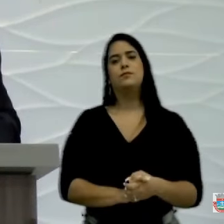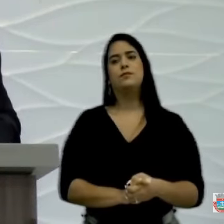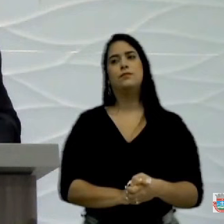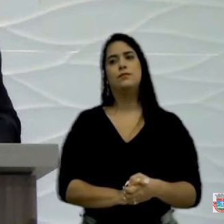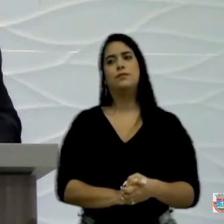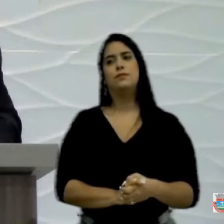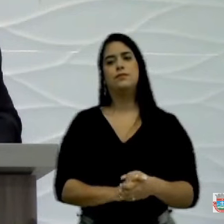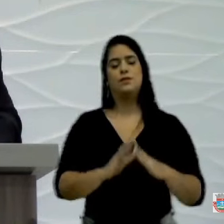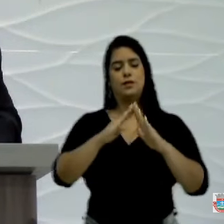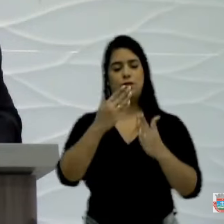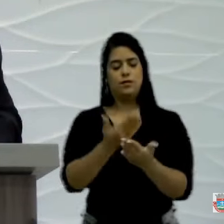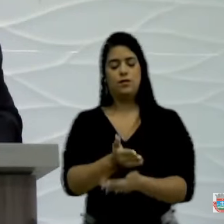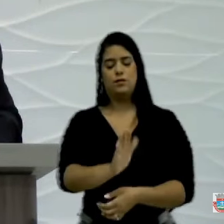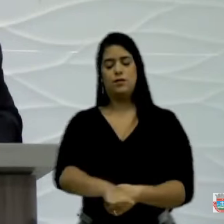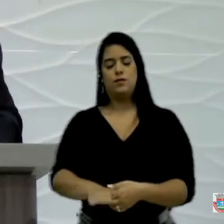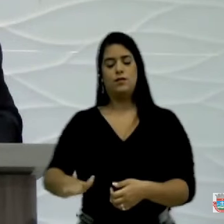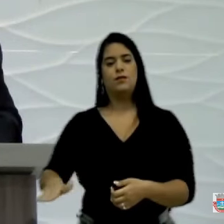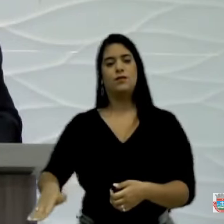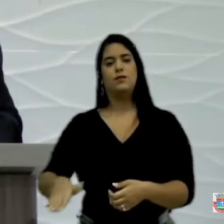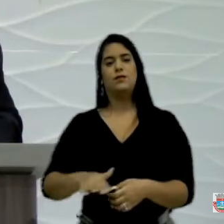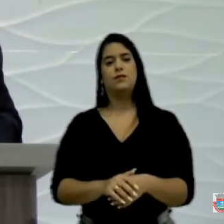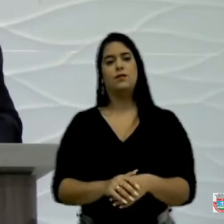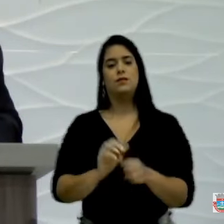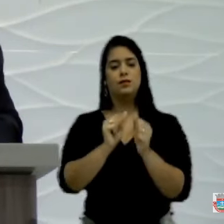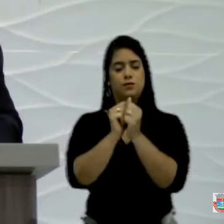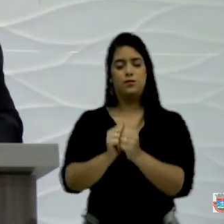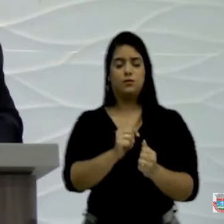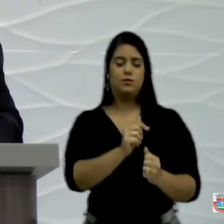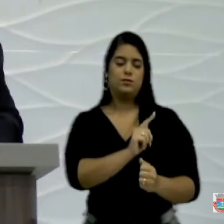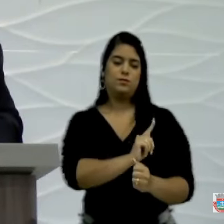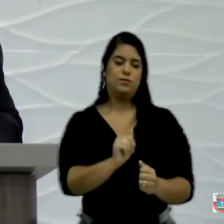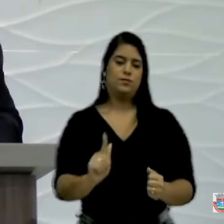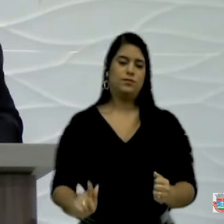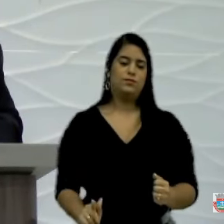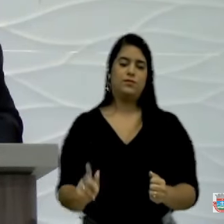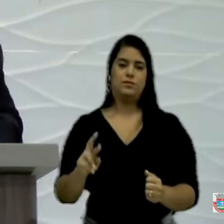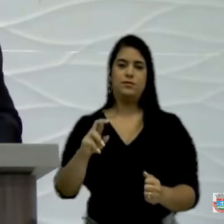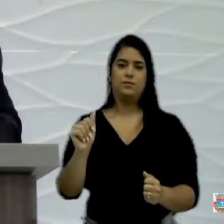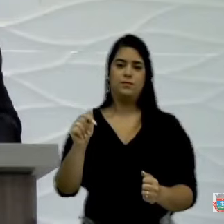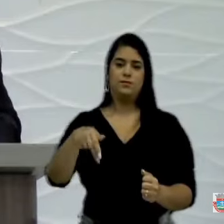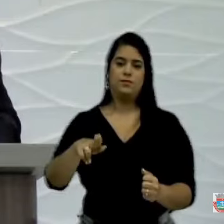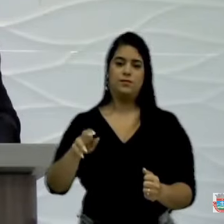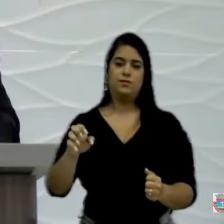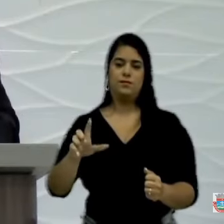estar trazendo uma creche junto com a governadora para a população